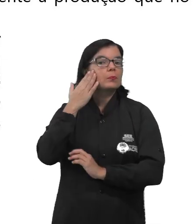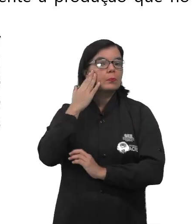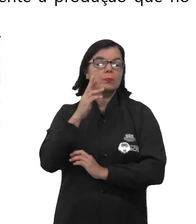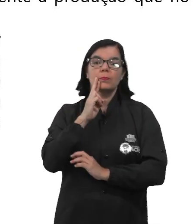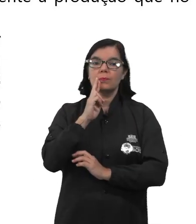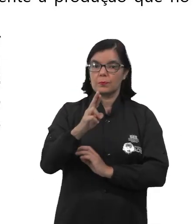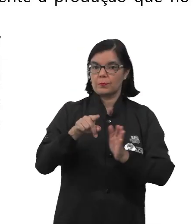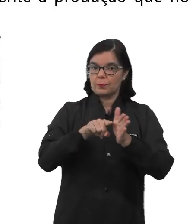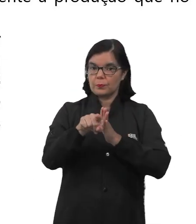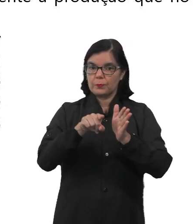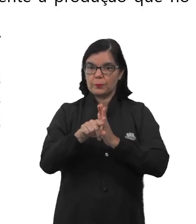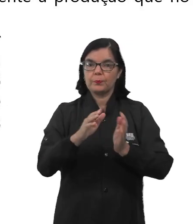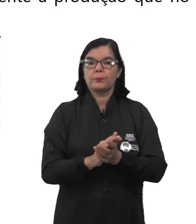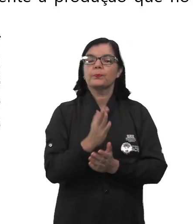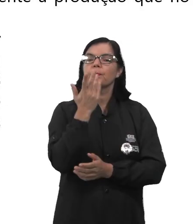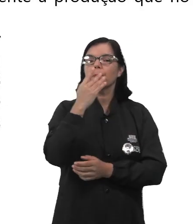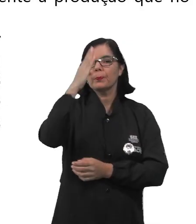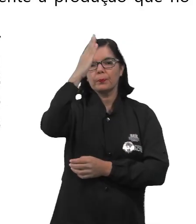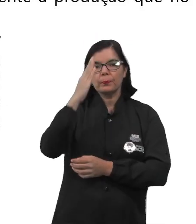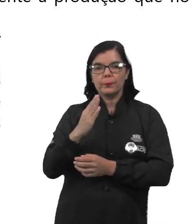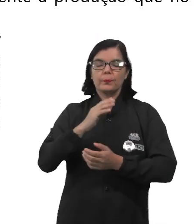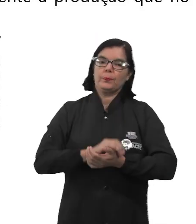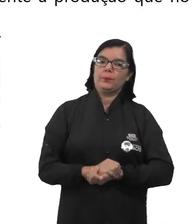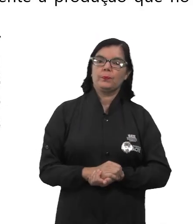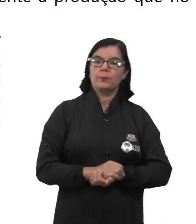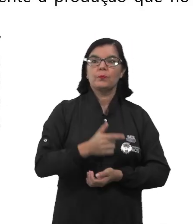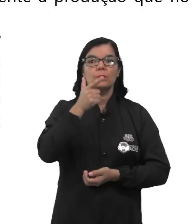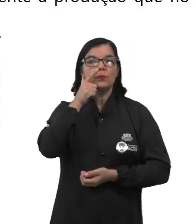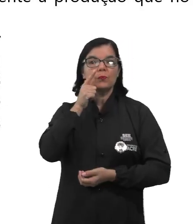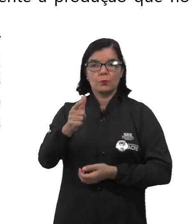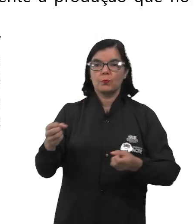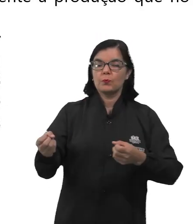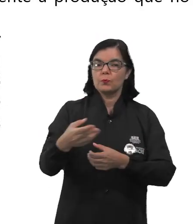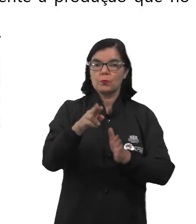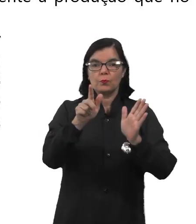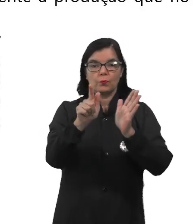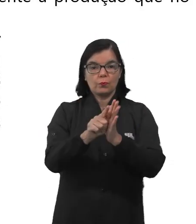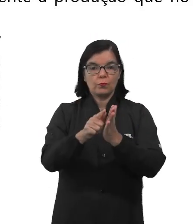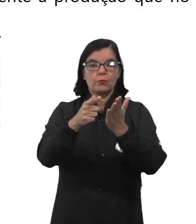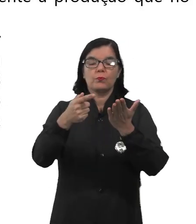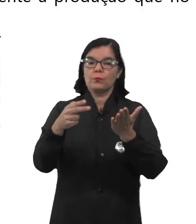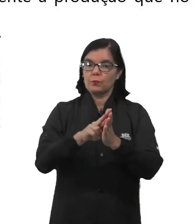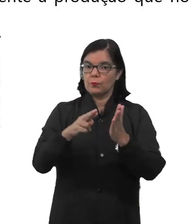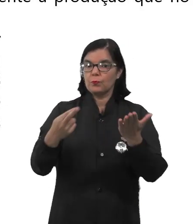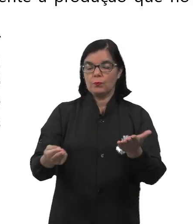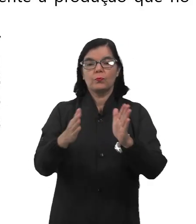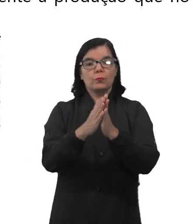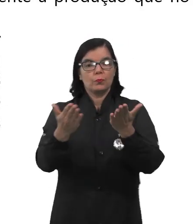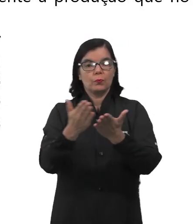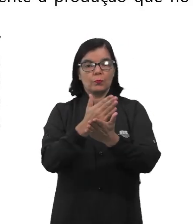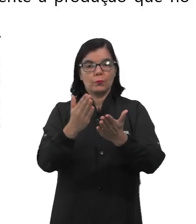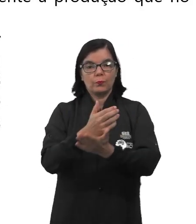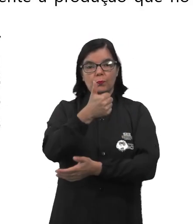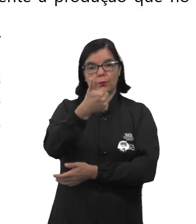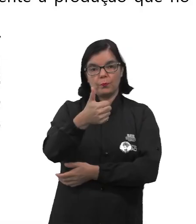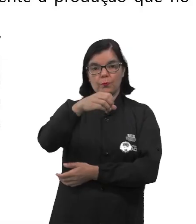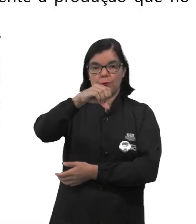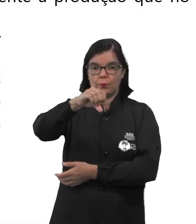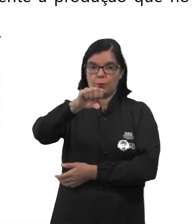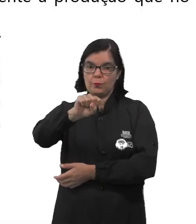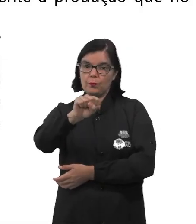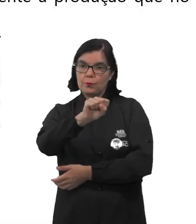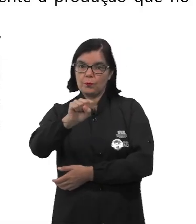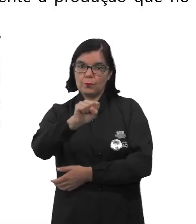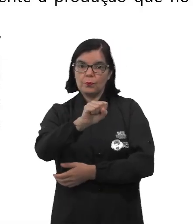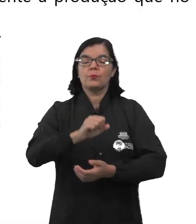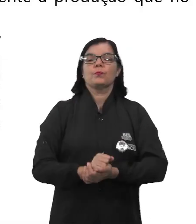questão. Cores do Brasil. Ganhou uma nova versão revista e ampliada o livro lançado em